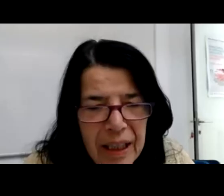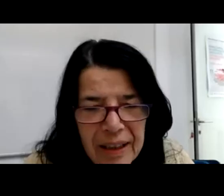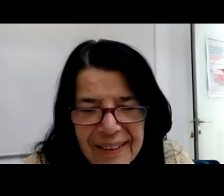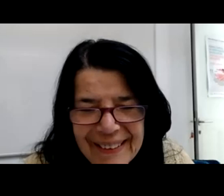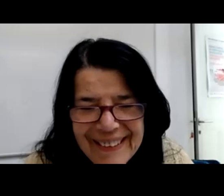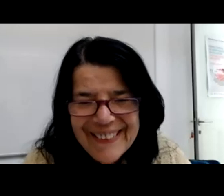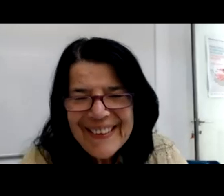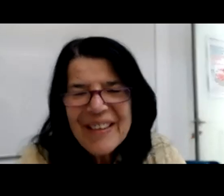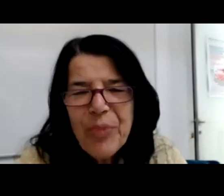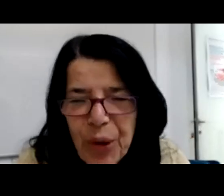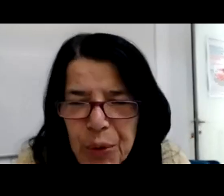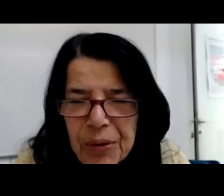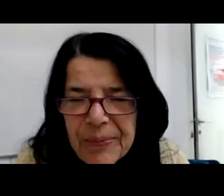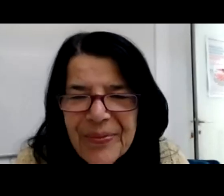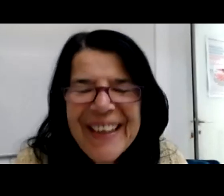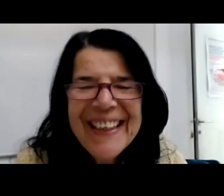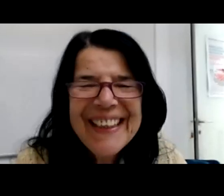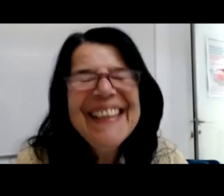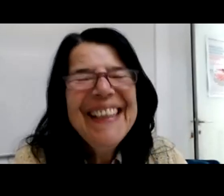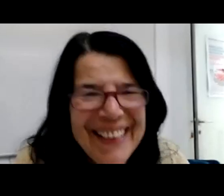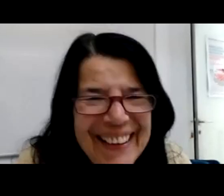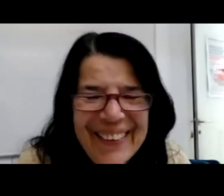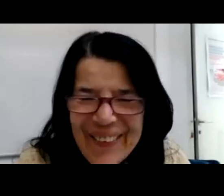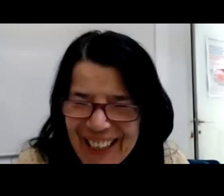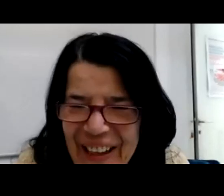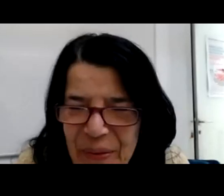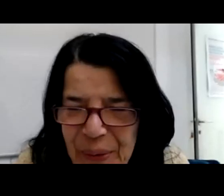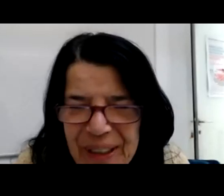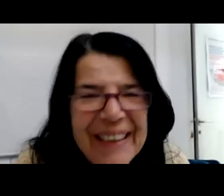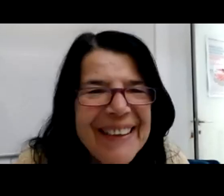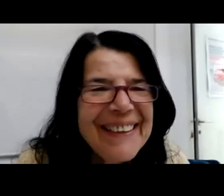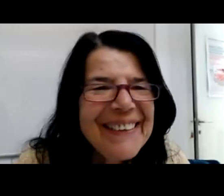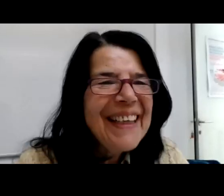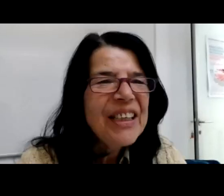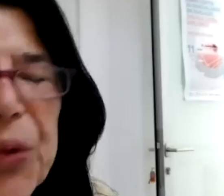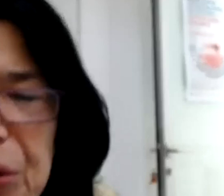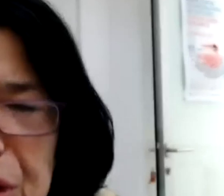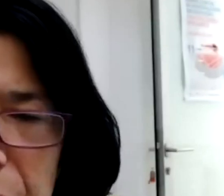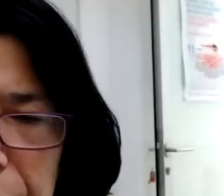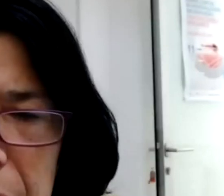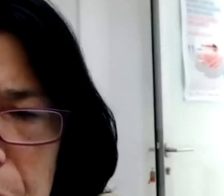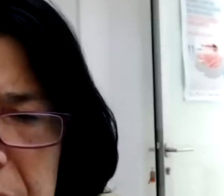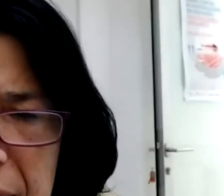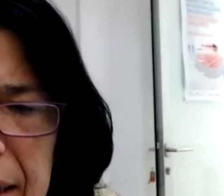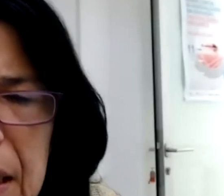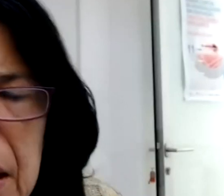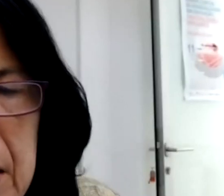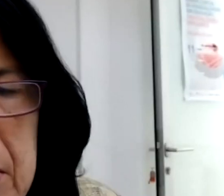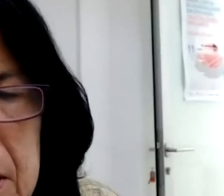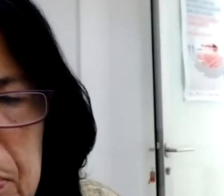Ok. Obrigada, bom dia. Obrigada, bom dia a todos. Eu queria